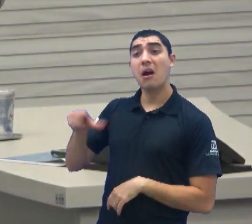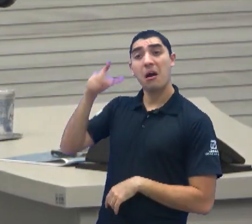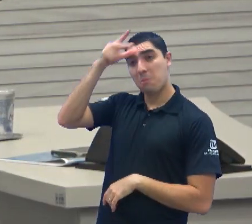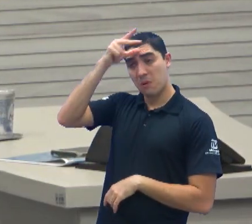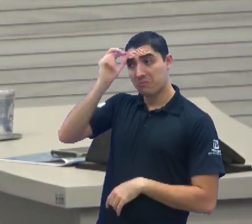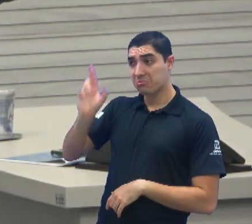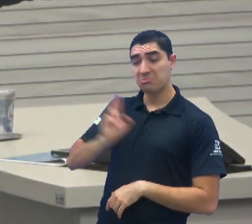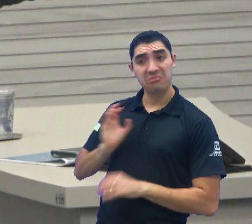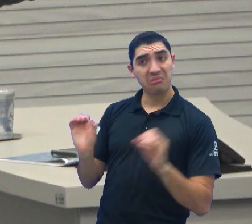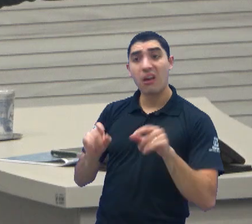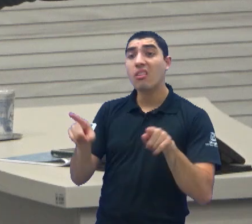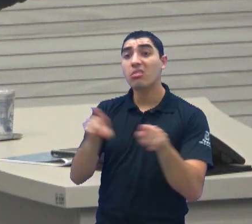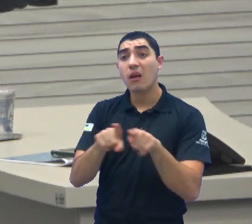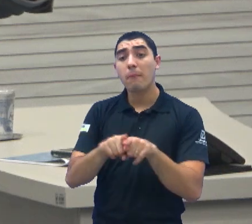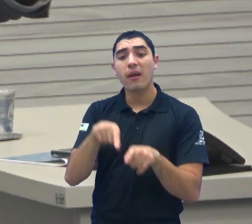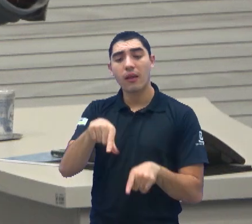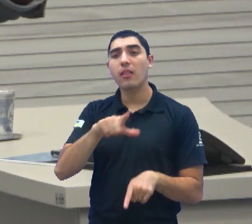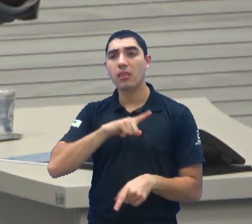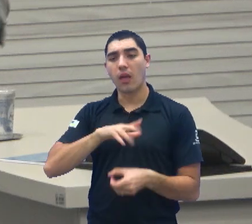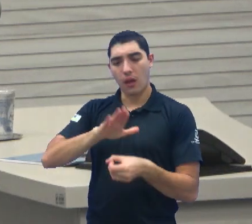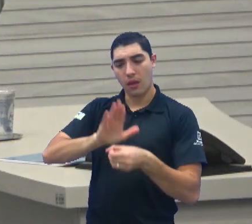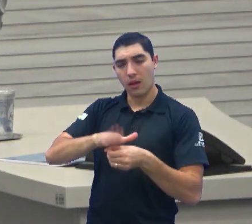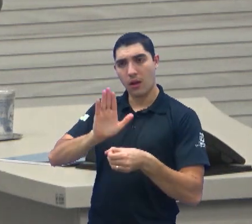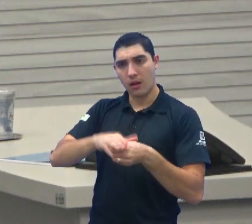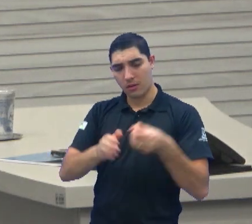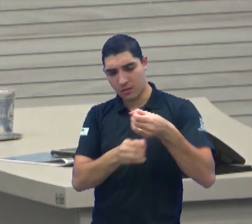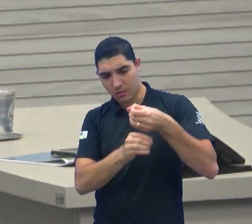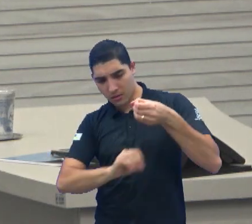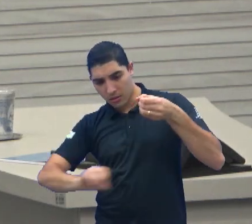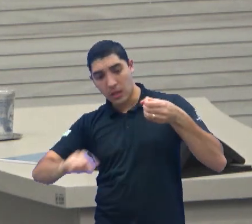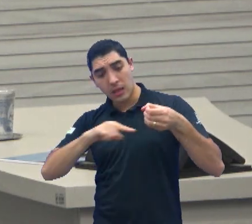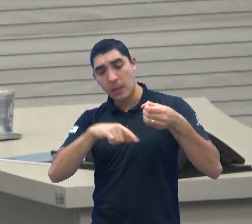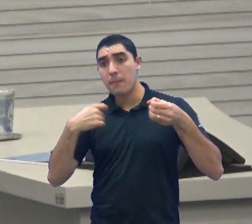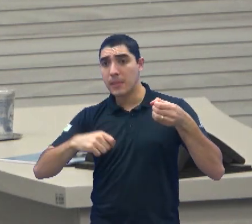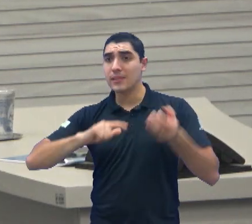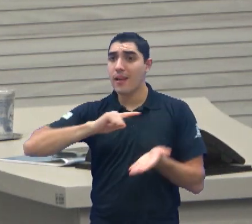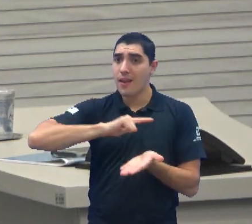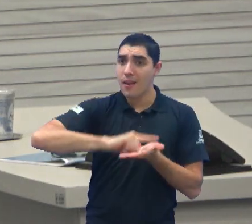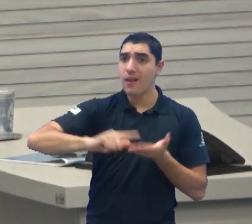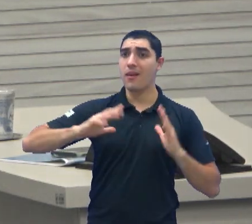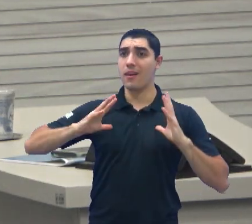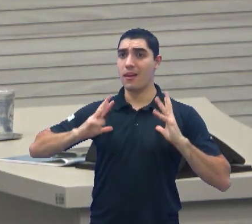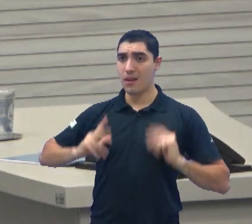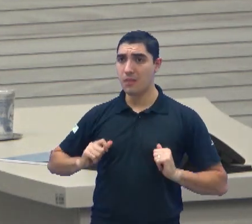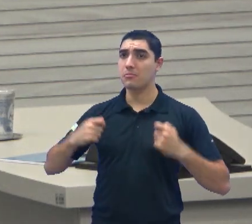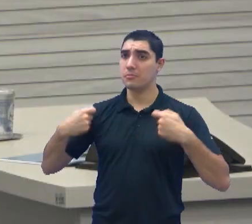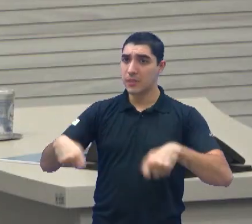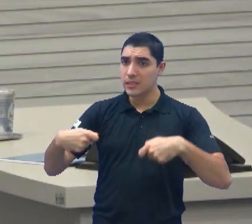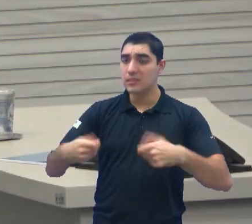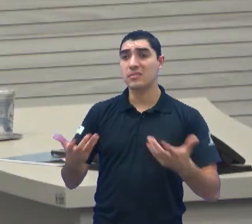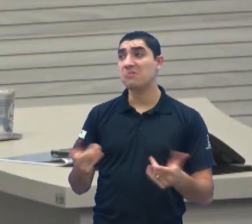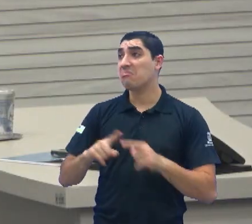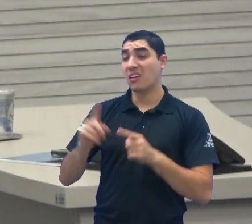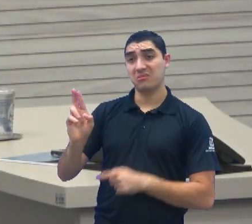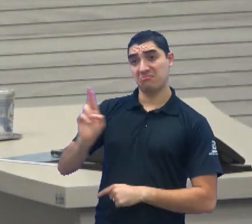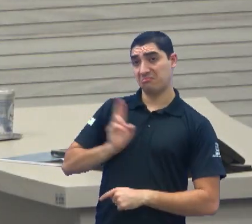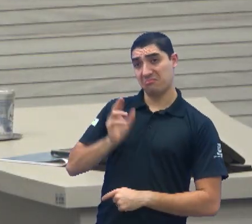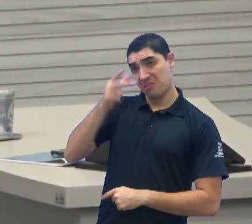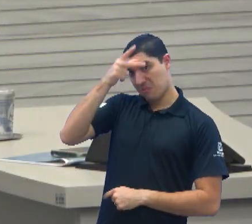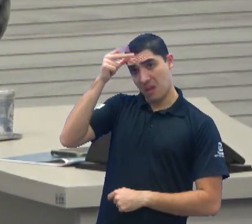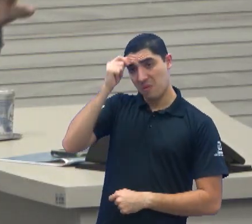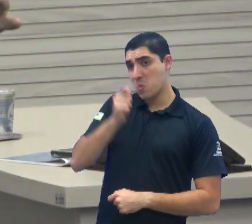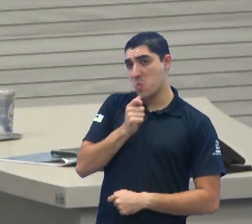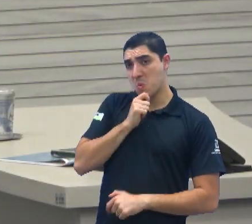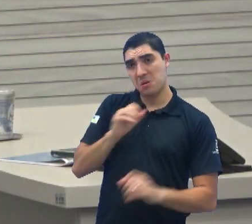de lobo existentes ali no local, para que a gente possa ter um paliativo, né, em um momento de uma chuva forte, que está cada vez